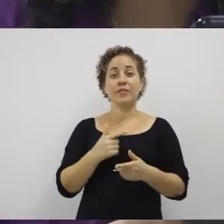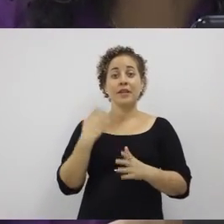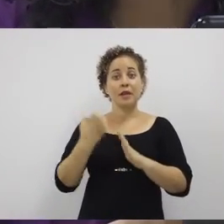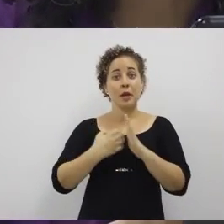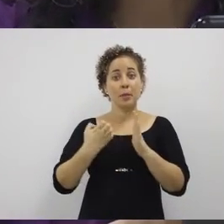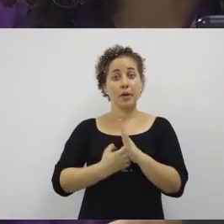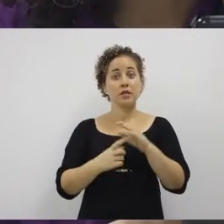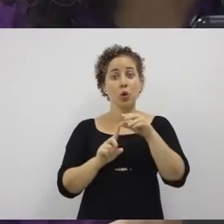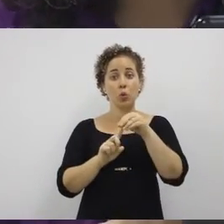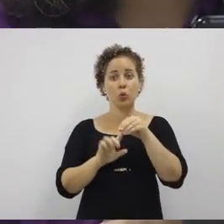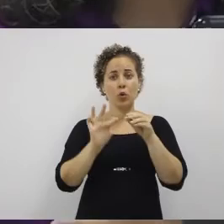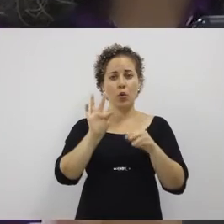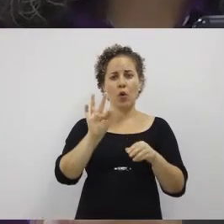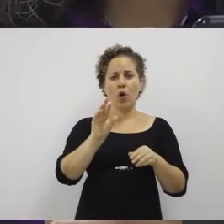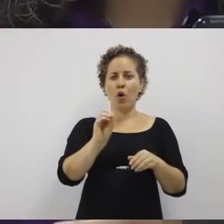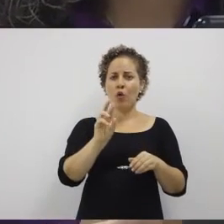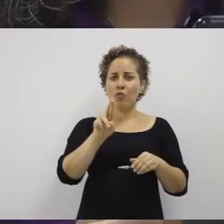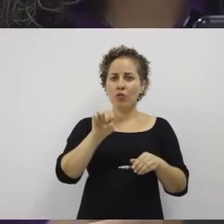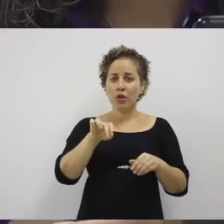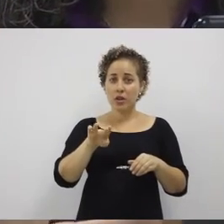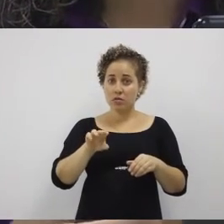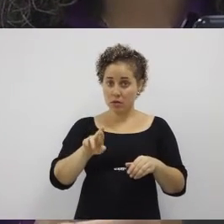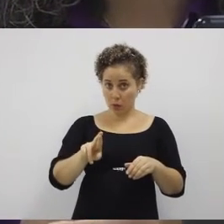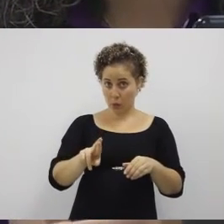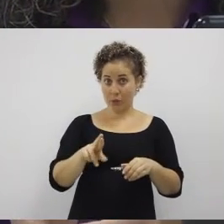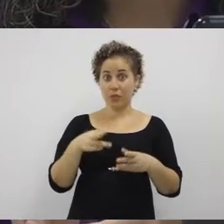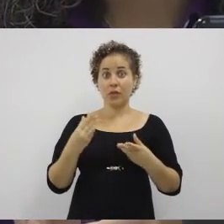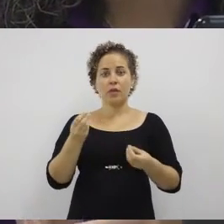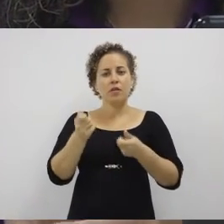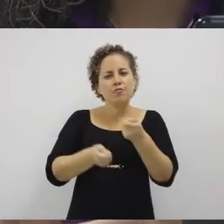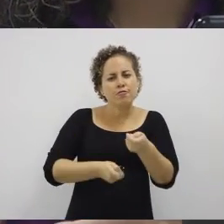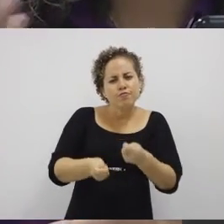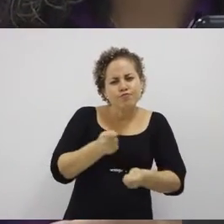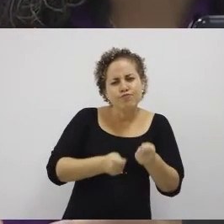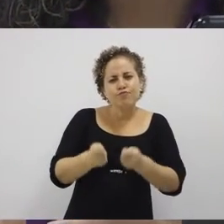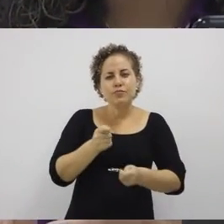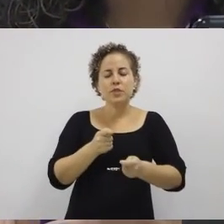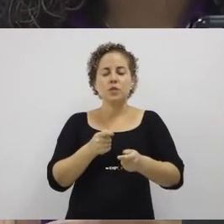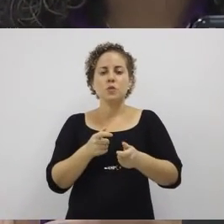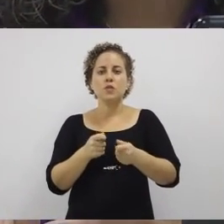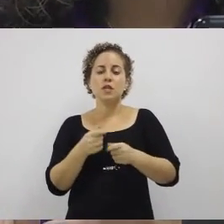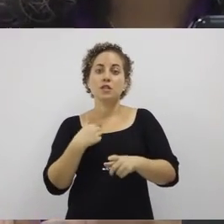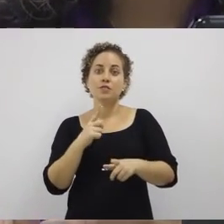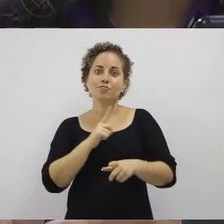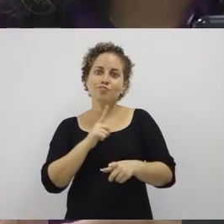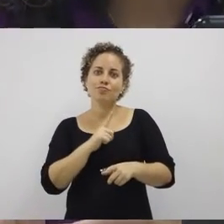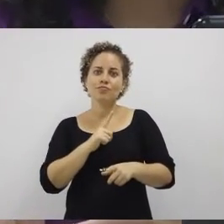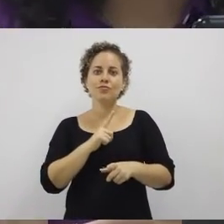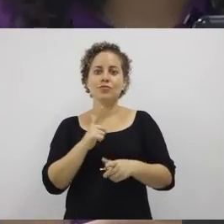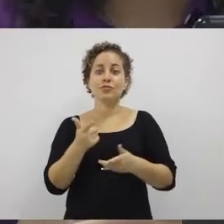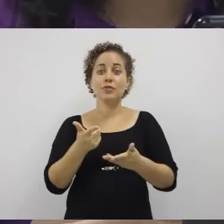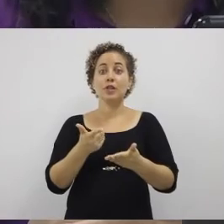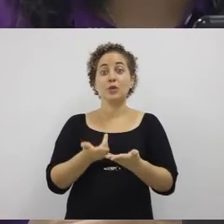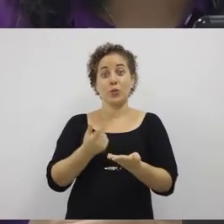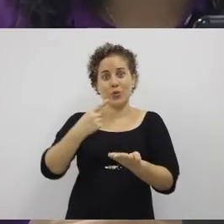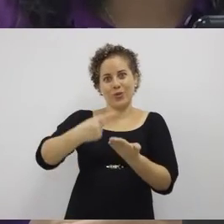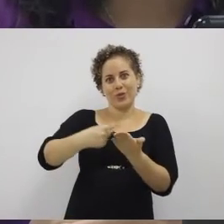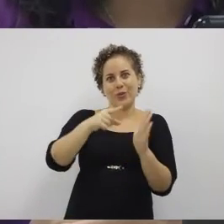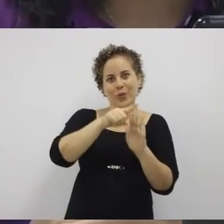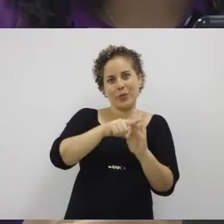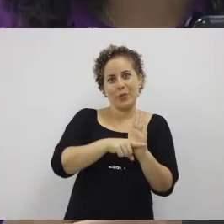um único fornecedor, fica mais fácil para a empresa fazer novas negociações e contratos de longa duração. Já quando se há